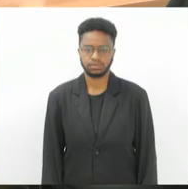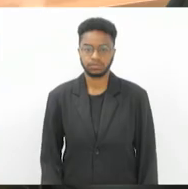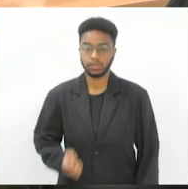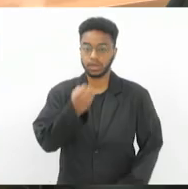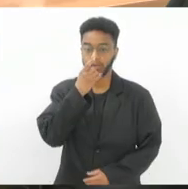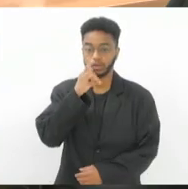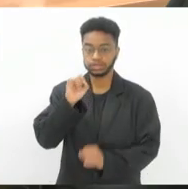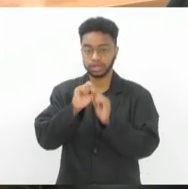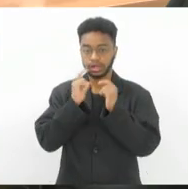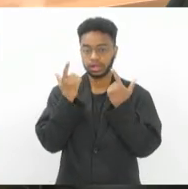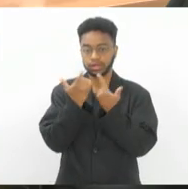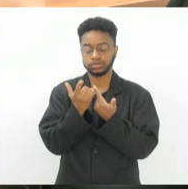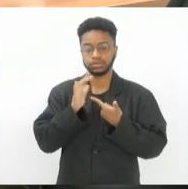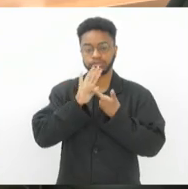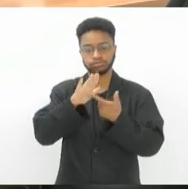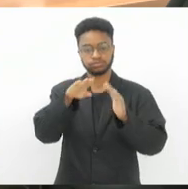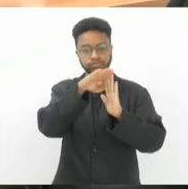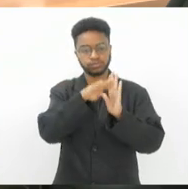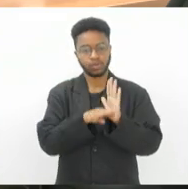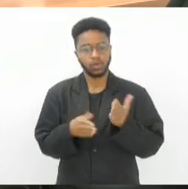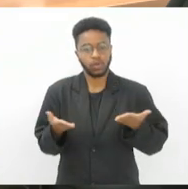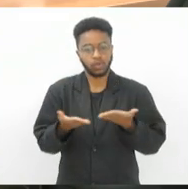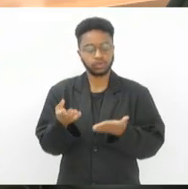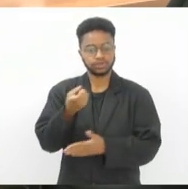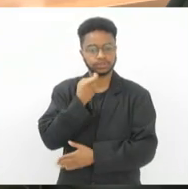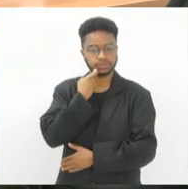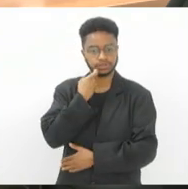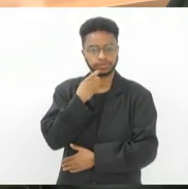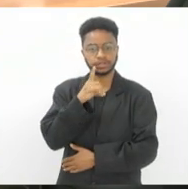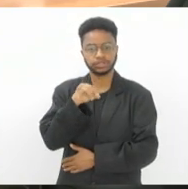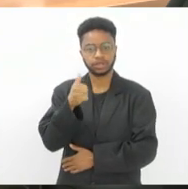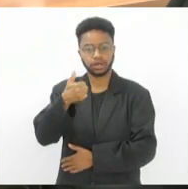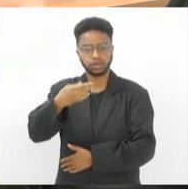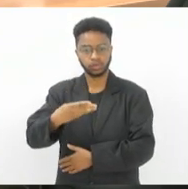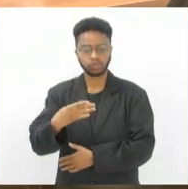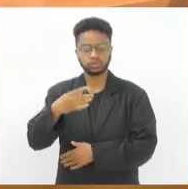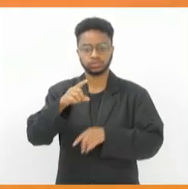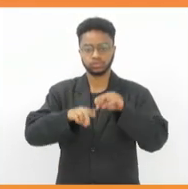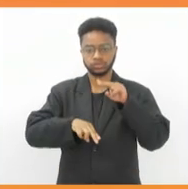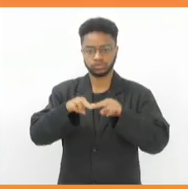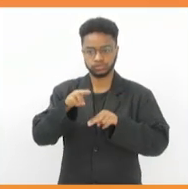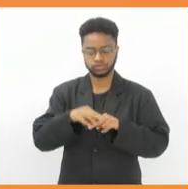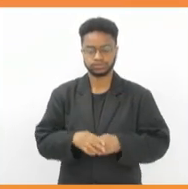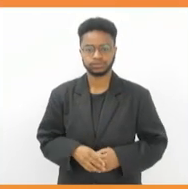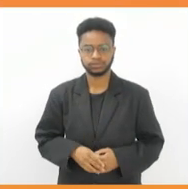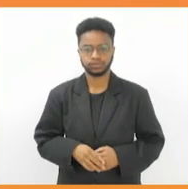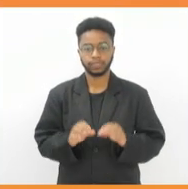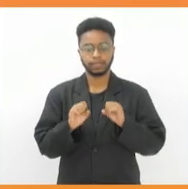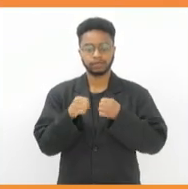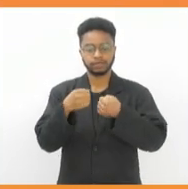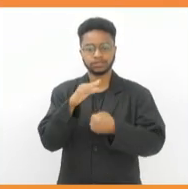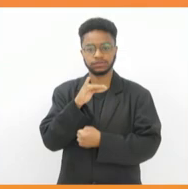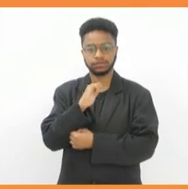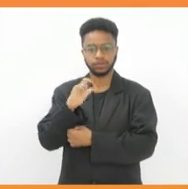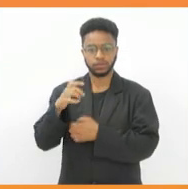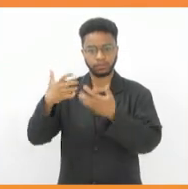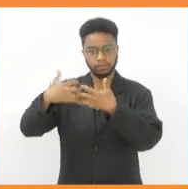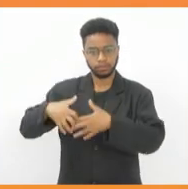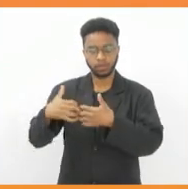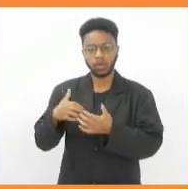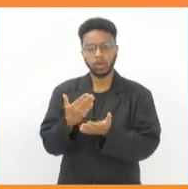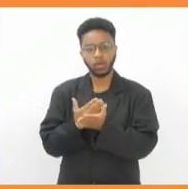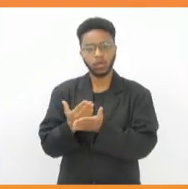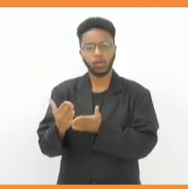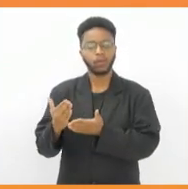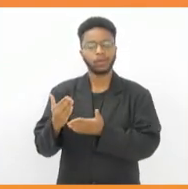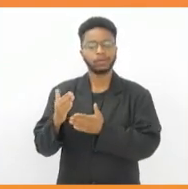O Bom Dia Alerte traz os seguintes destaques nesta sexta-feira, 14 de junho. Defesa Civil de Petrópolis inicia a campanha